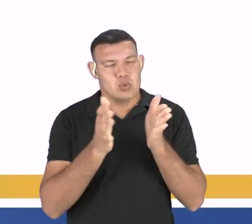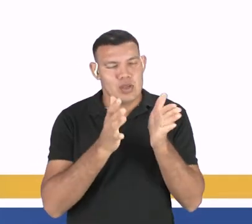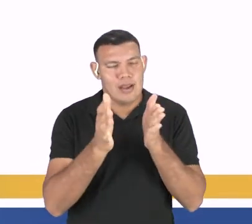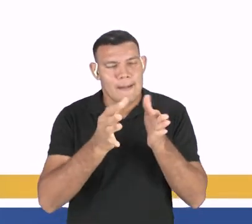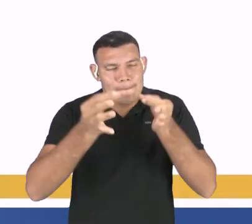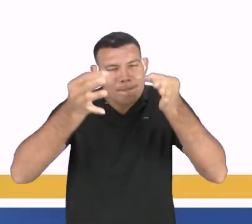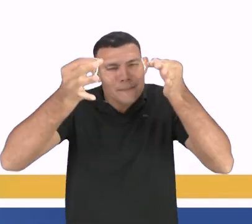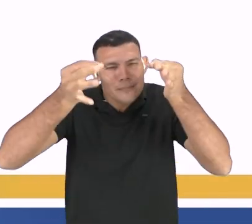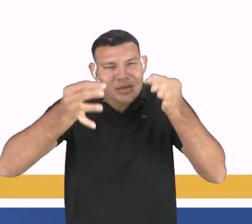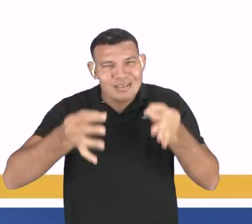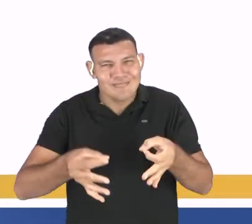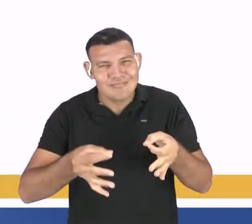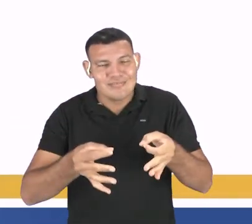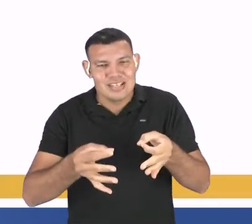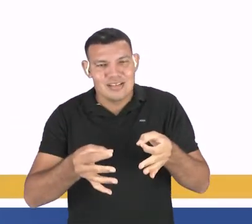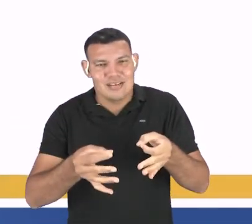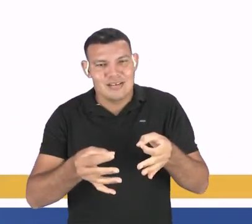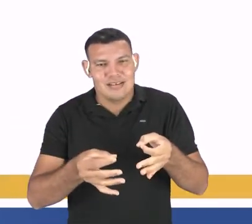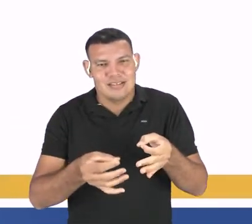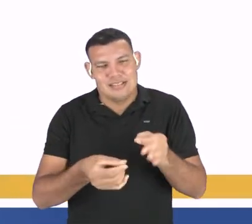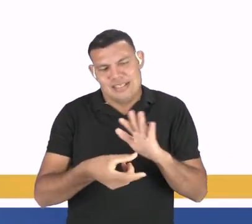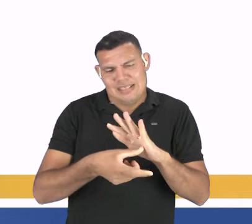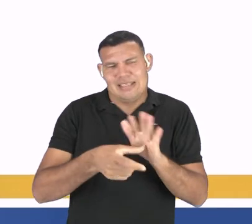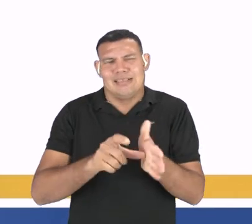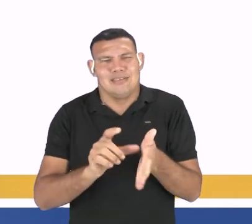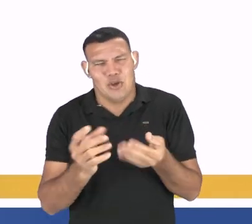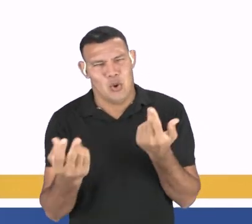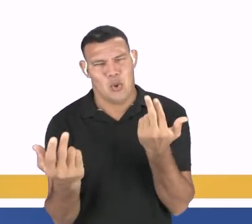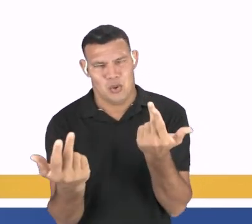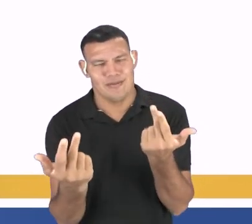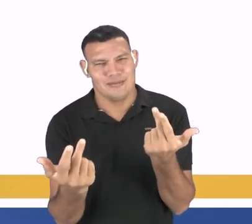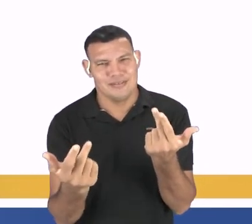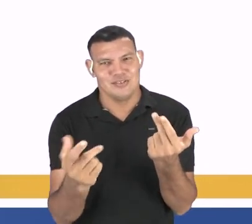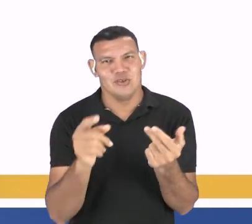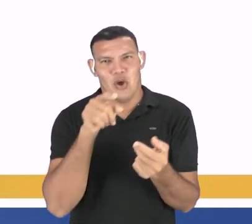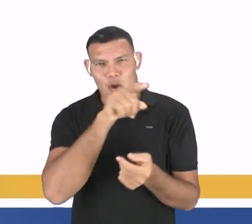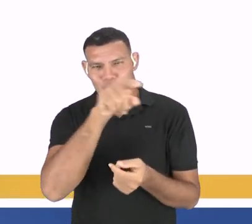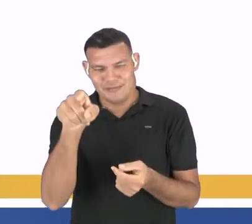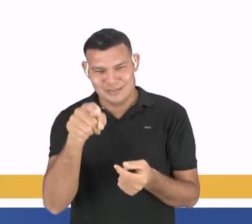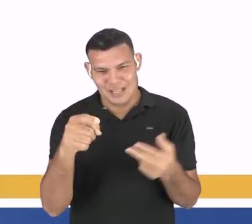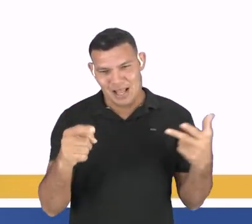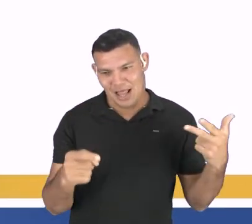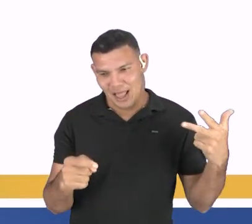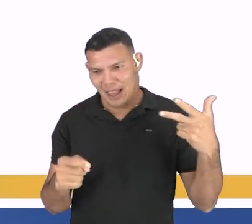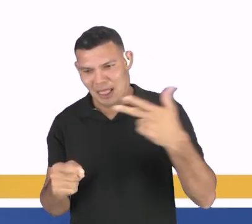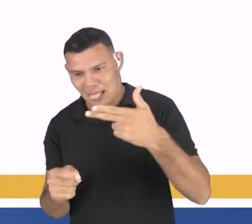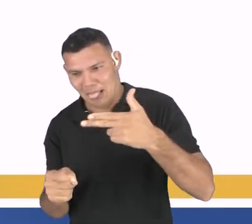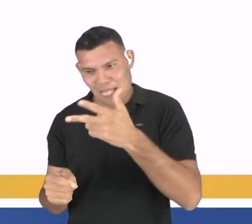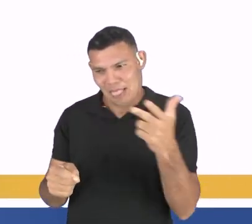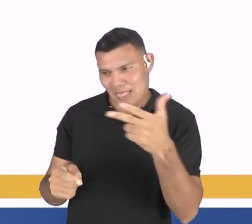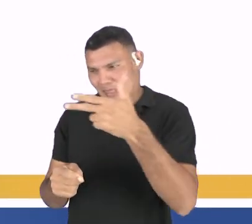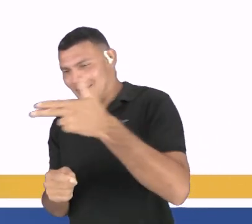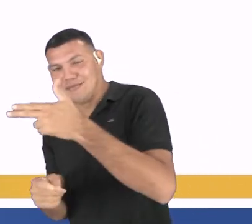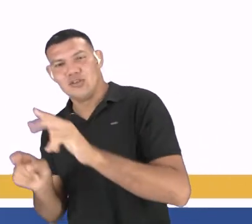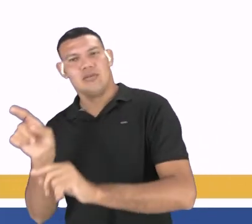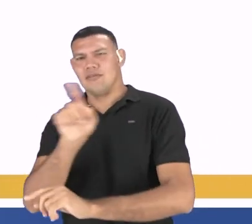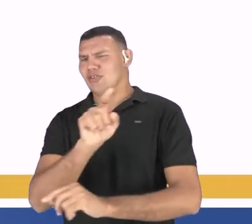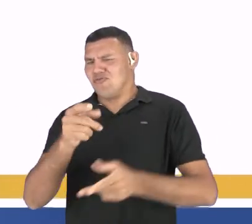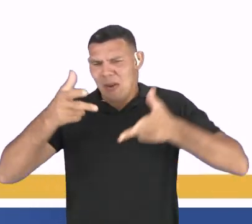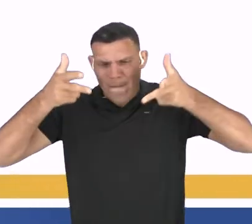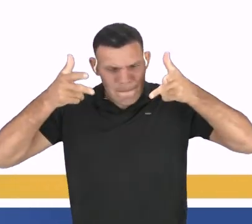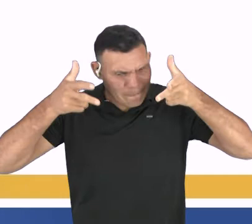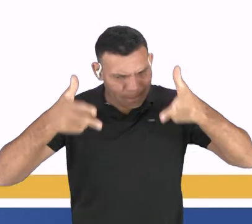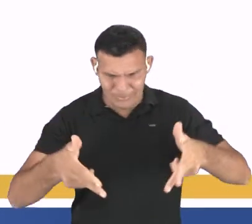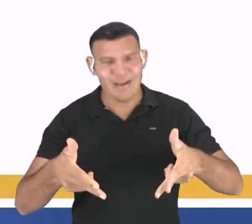porta perfeitamente tá não é igual a gente faz no corte do tecido que a mão vai para o lado e precisar. Não é